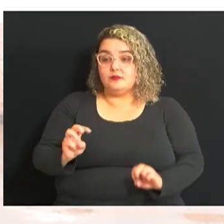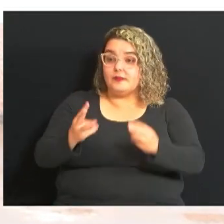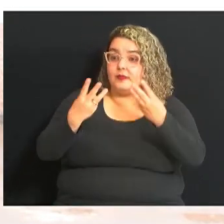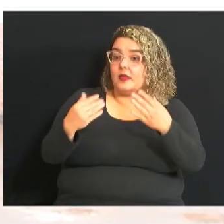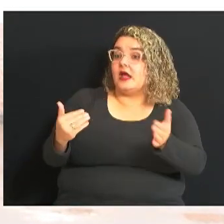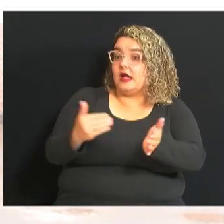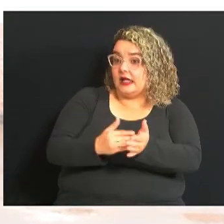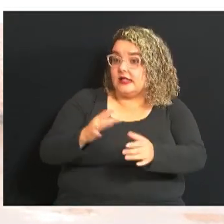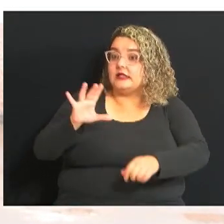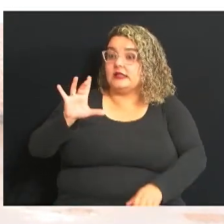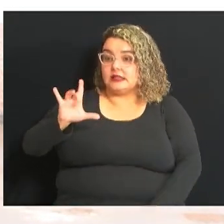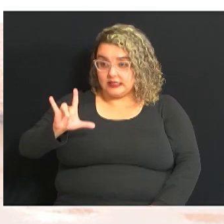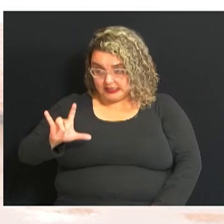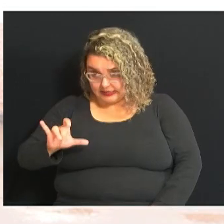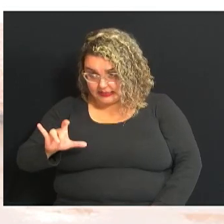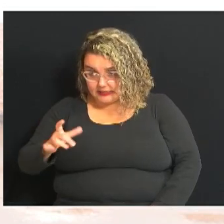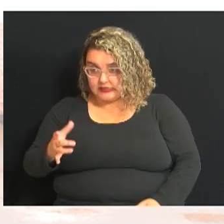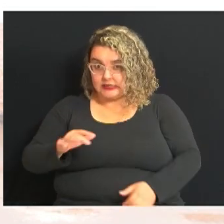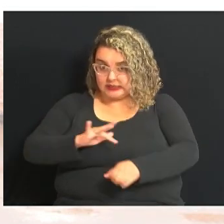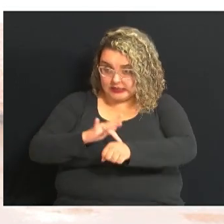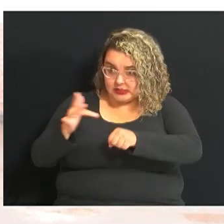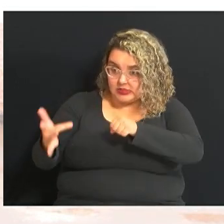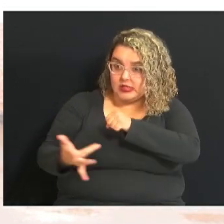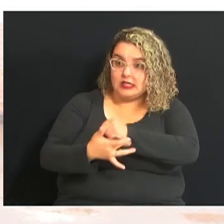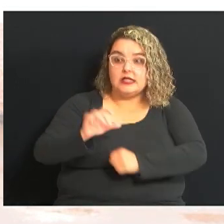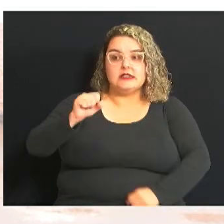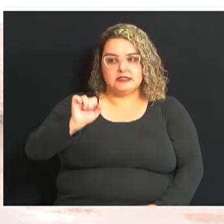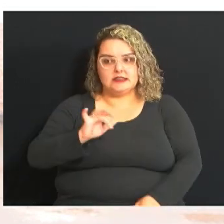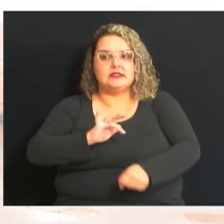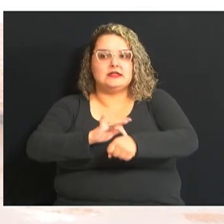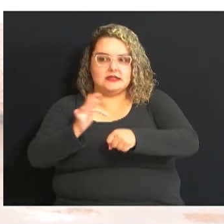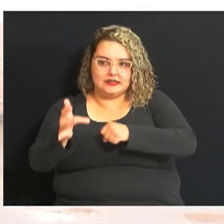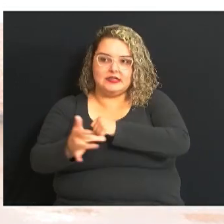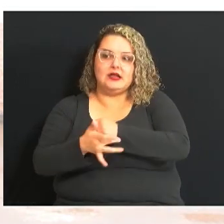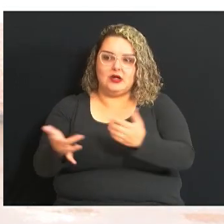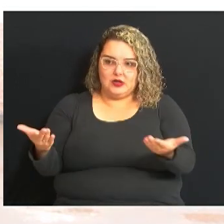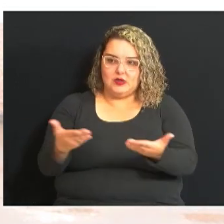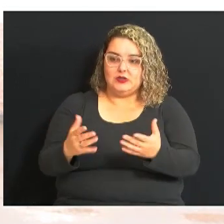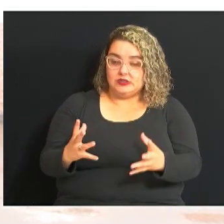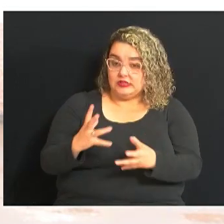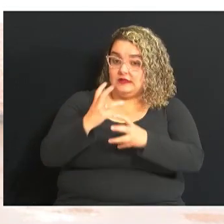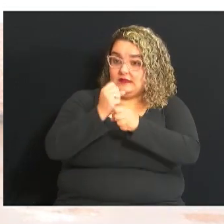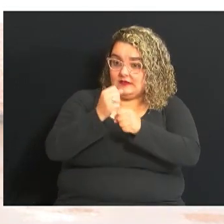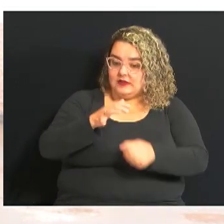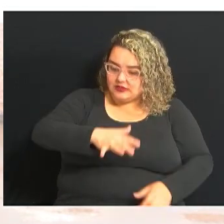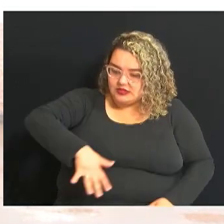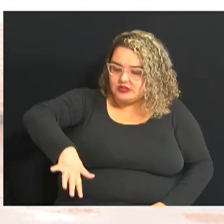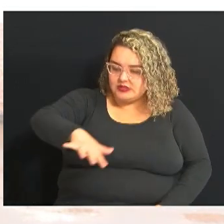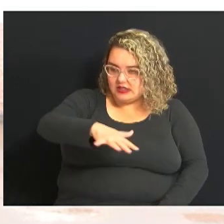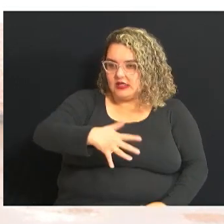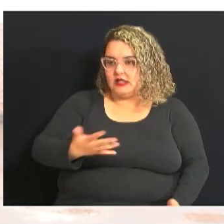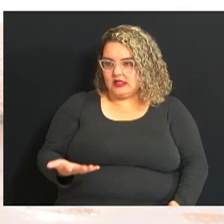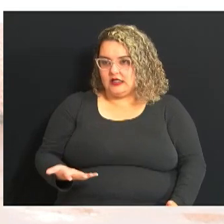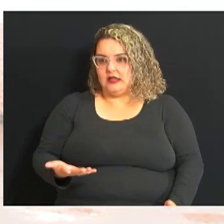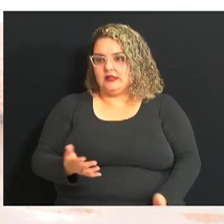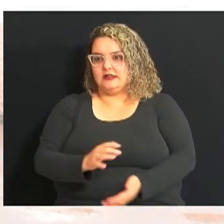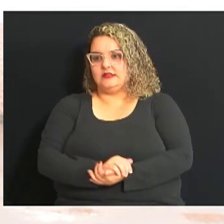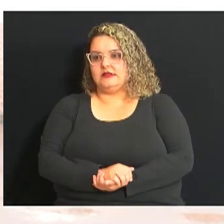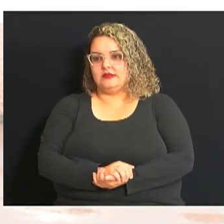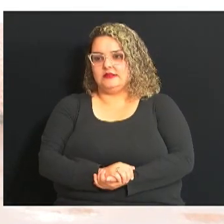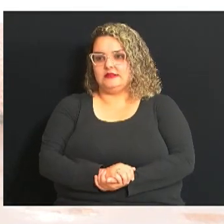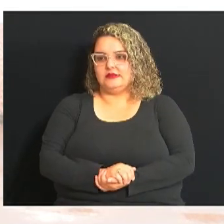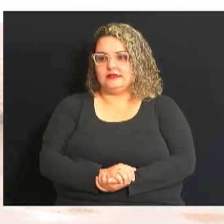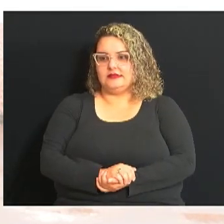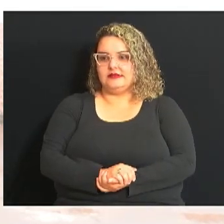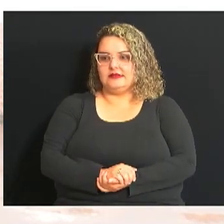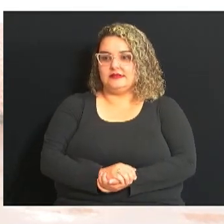redes sociais, né? Sim, as redes sociais hoje em dia tá bem forte, né, no mercado. Ainda que, bem quando eu entrei,